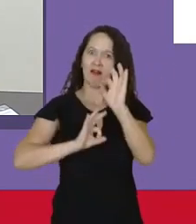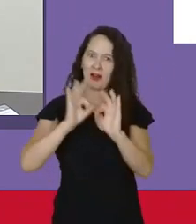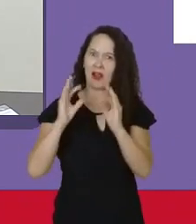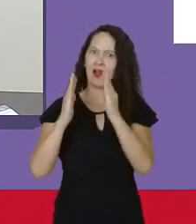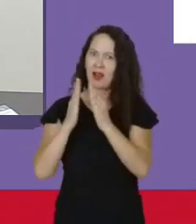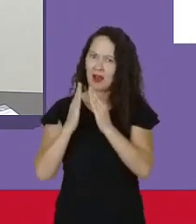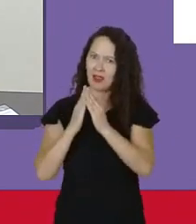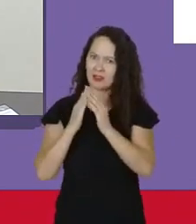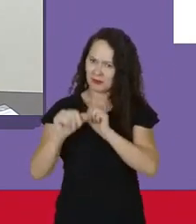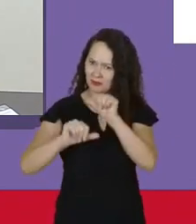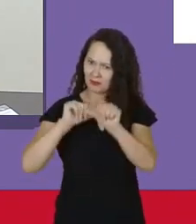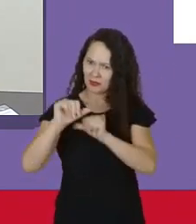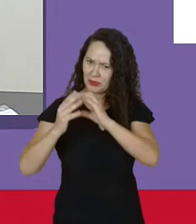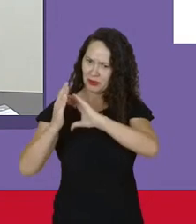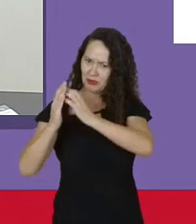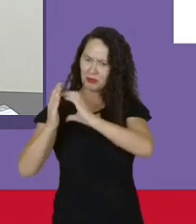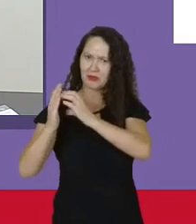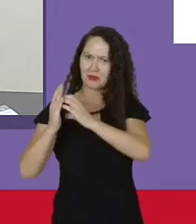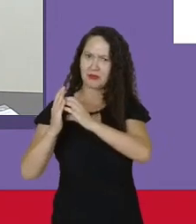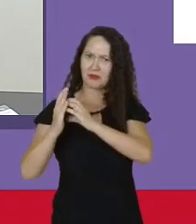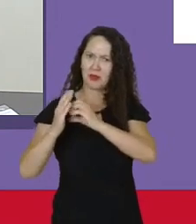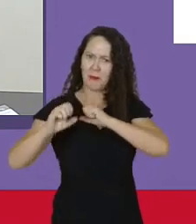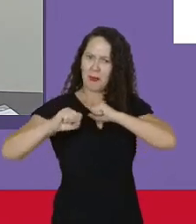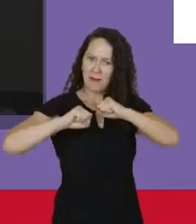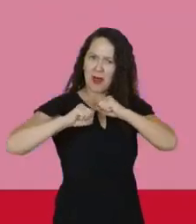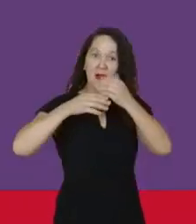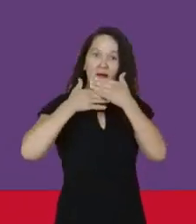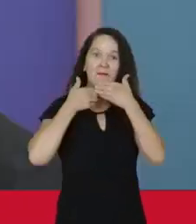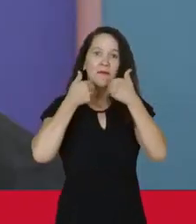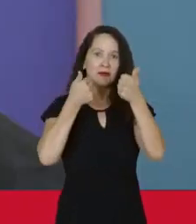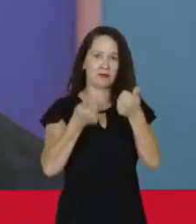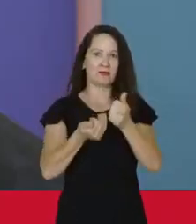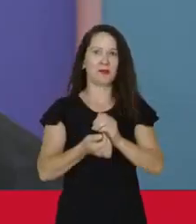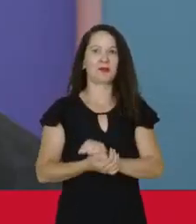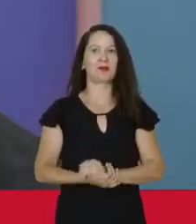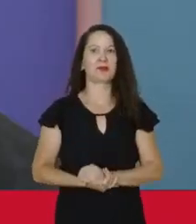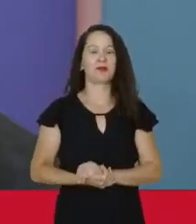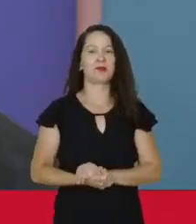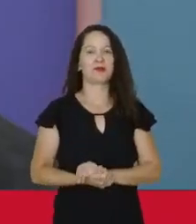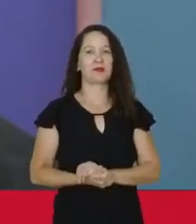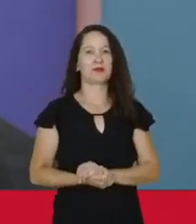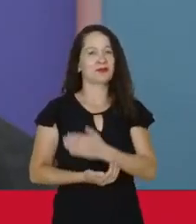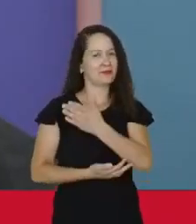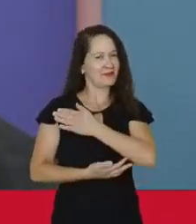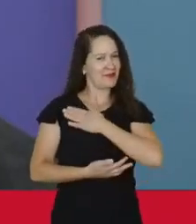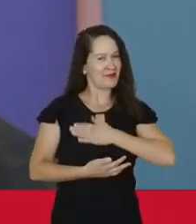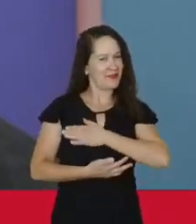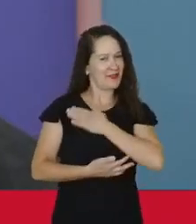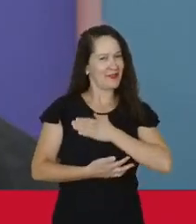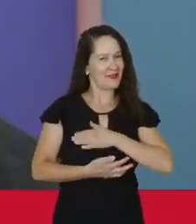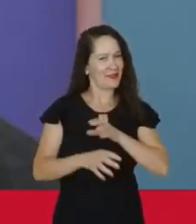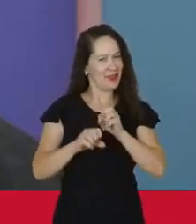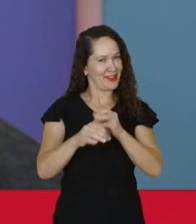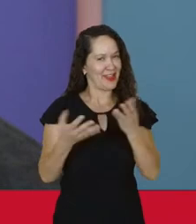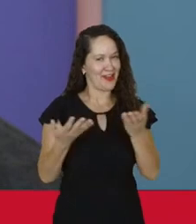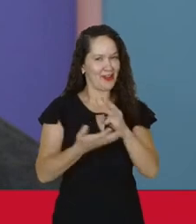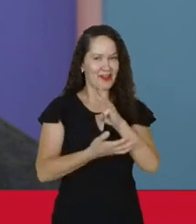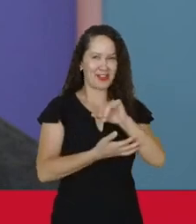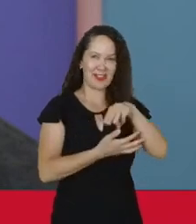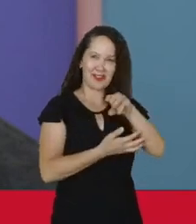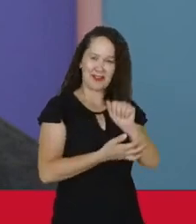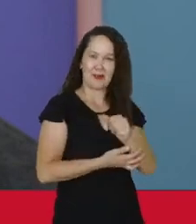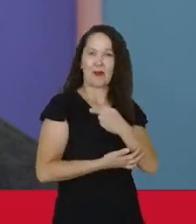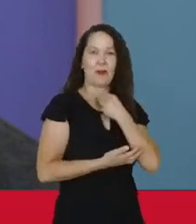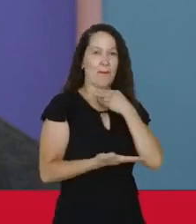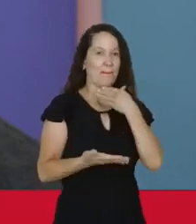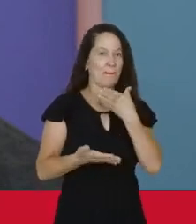para que a gente consiga militar com mais qualidade. Gostou da aula da Vilma? Então você não